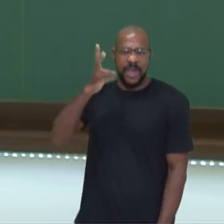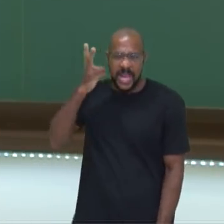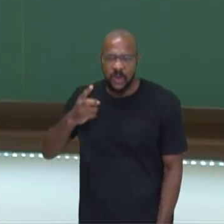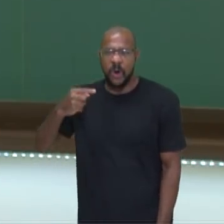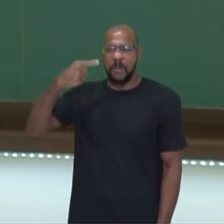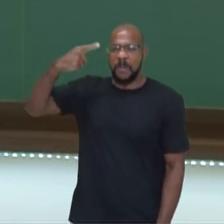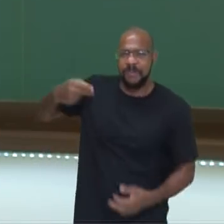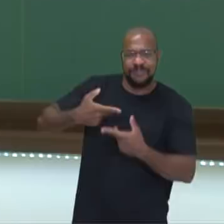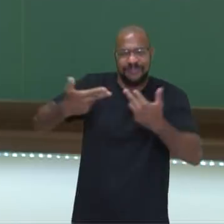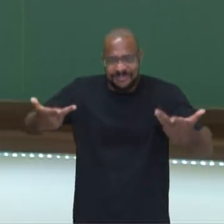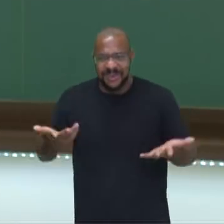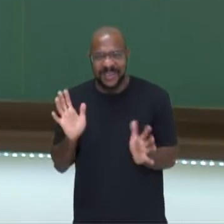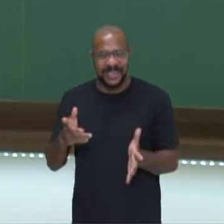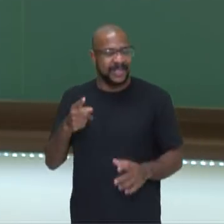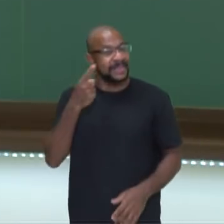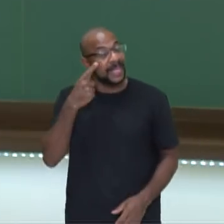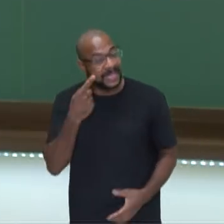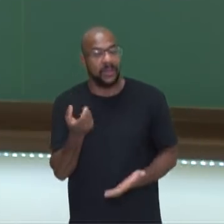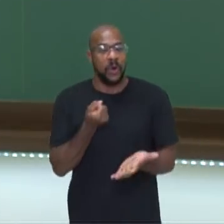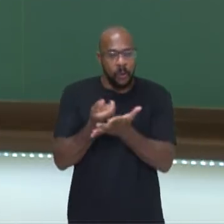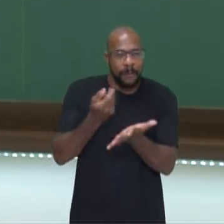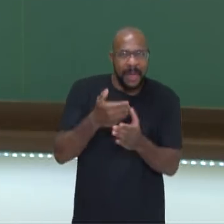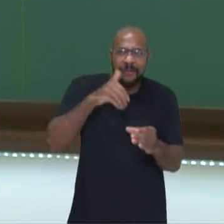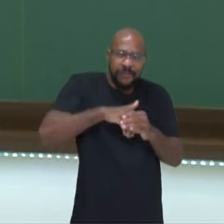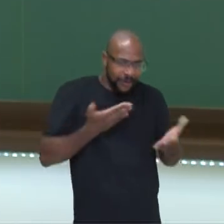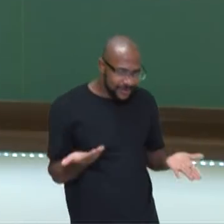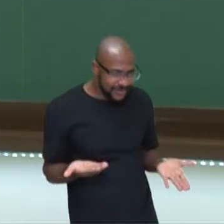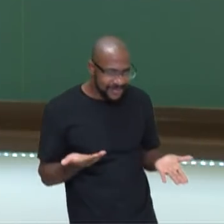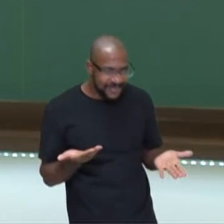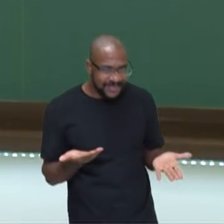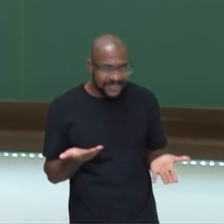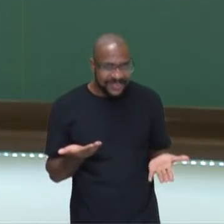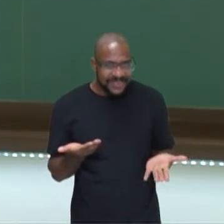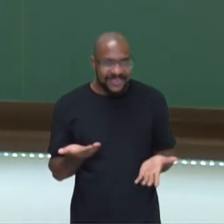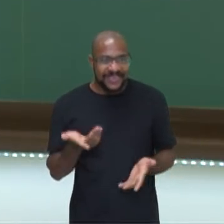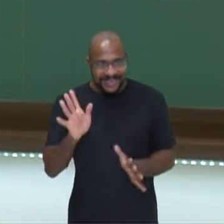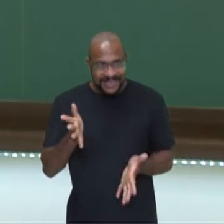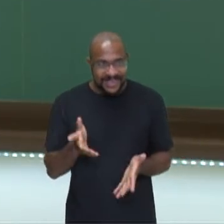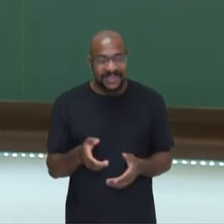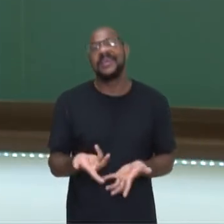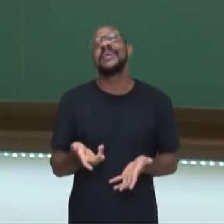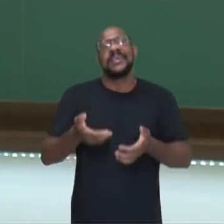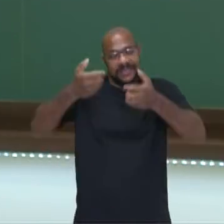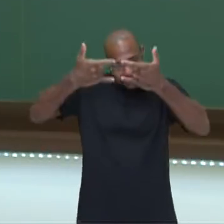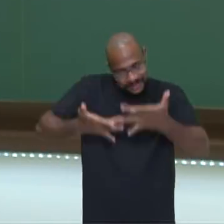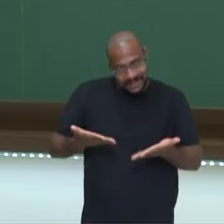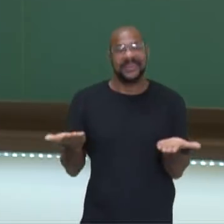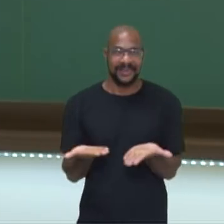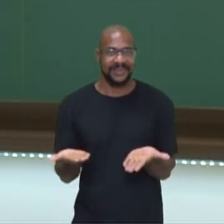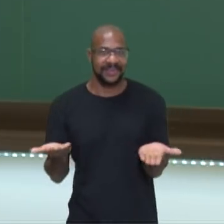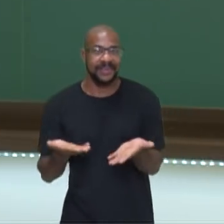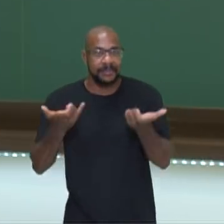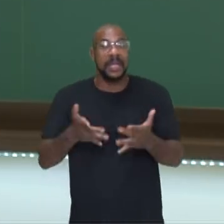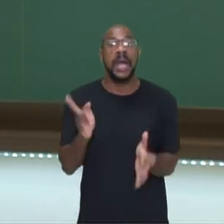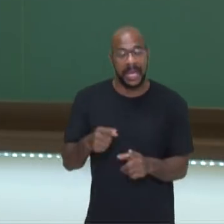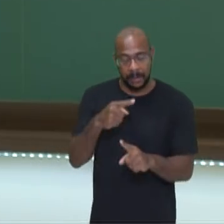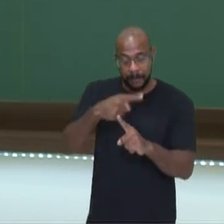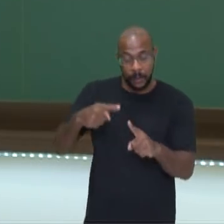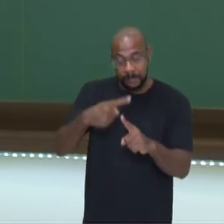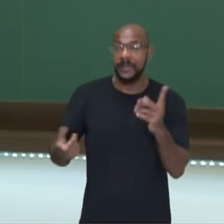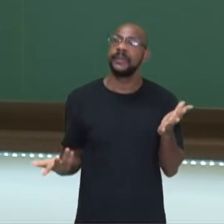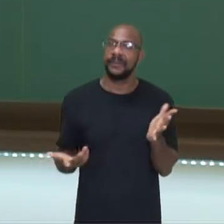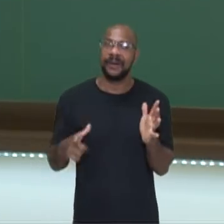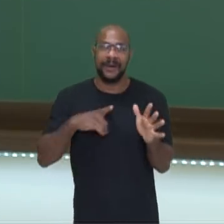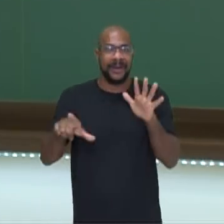voto de algum membro da sua família em alguma eleição? Se você presenciou, bom tema para conversar. Isso é proibido